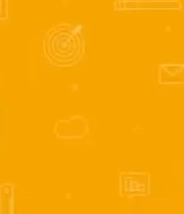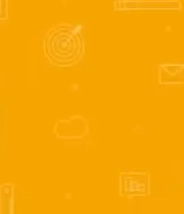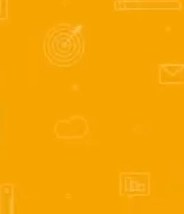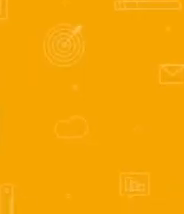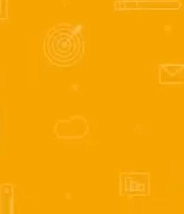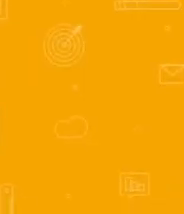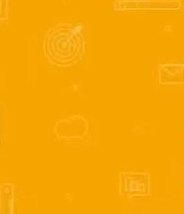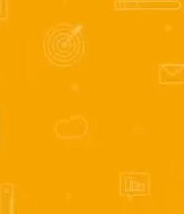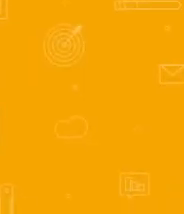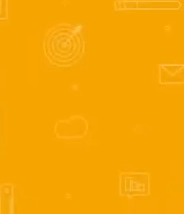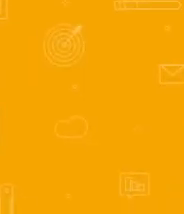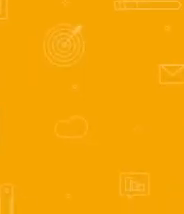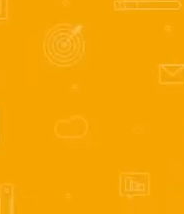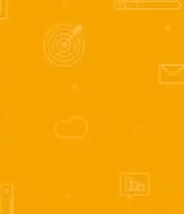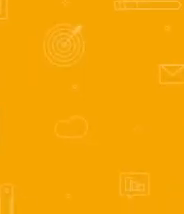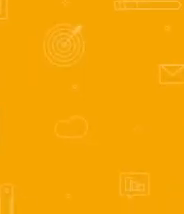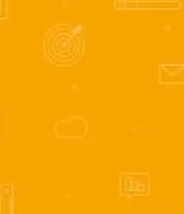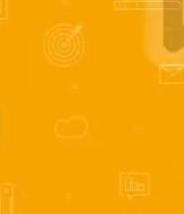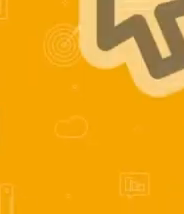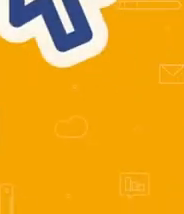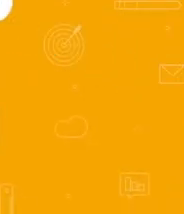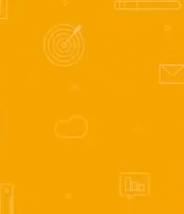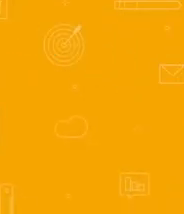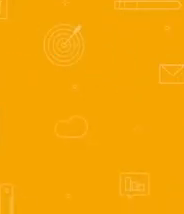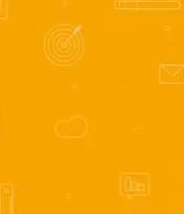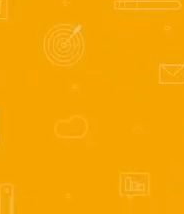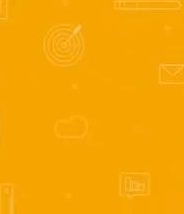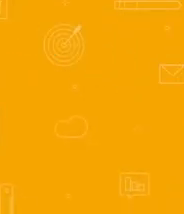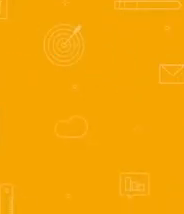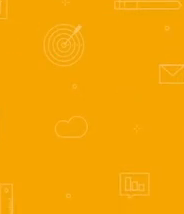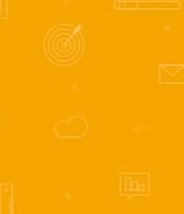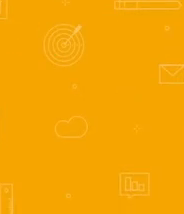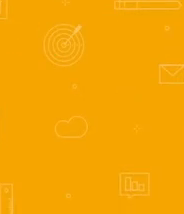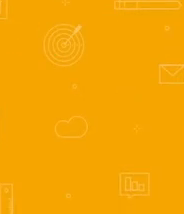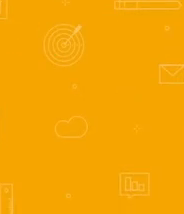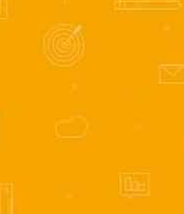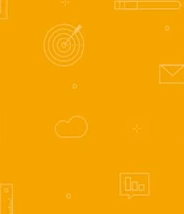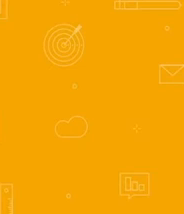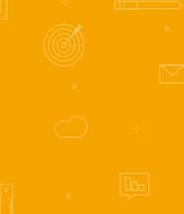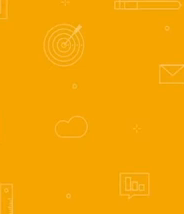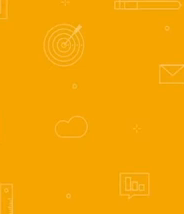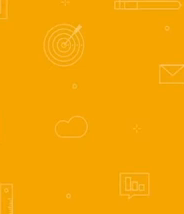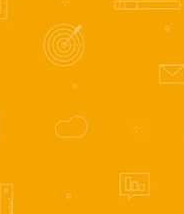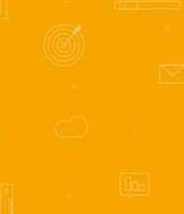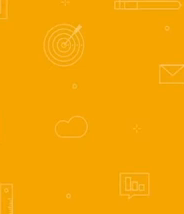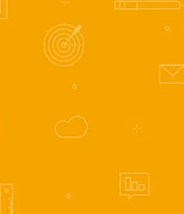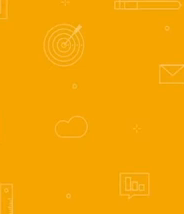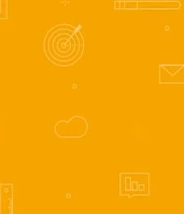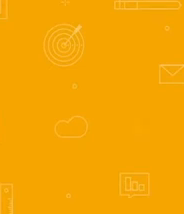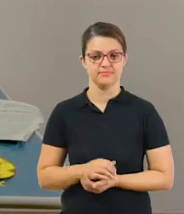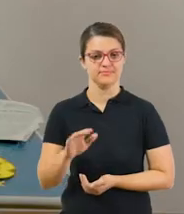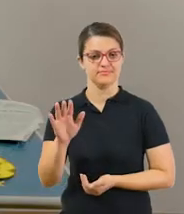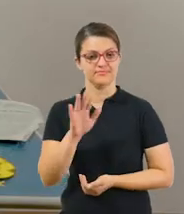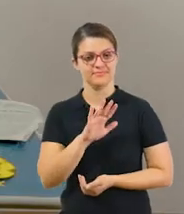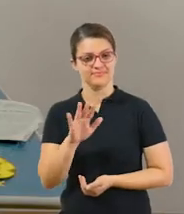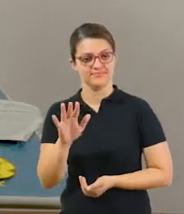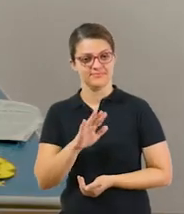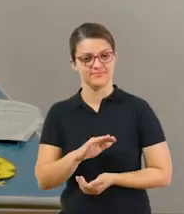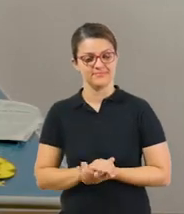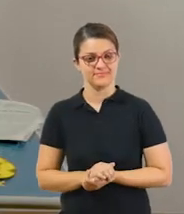e aí e aí oi